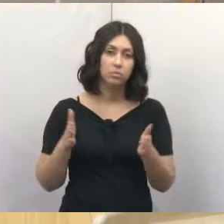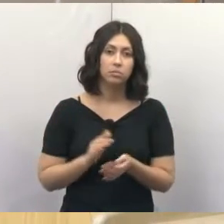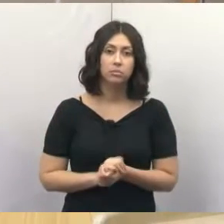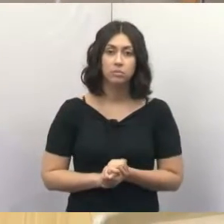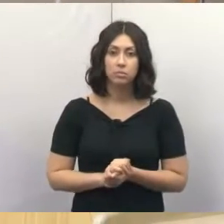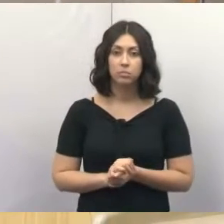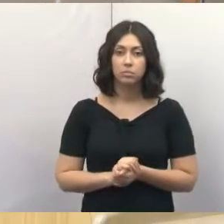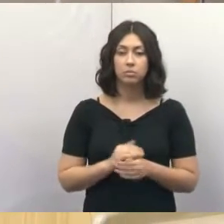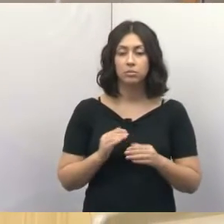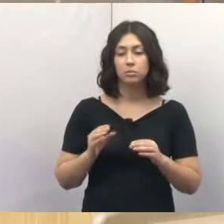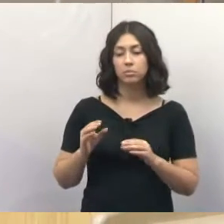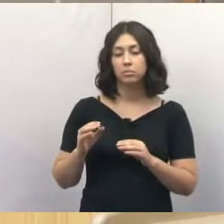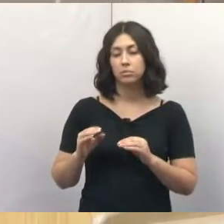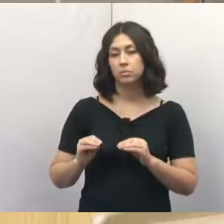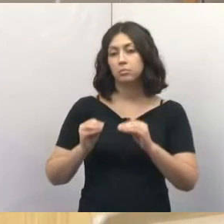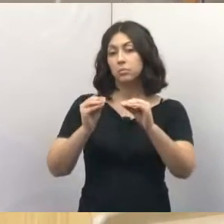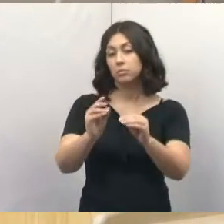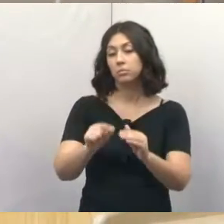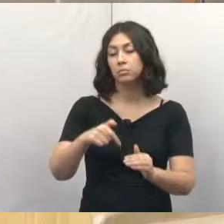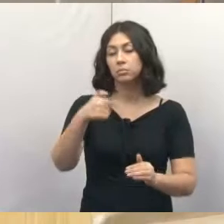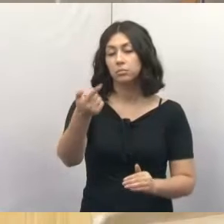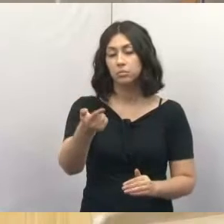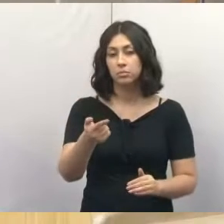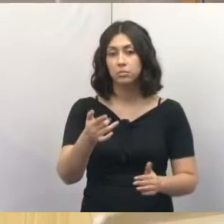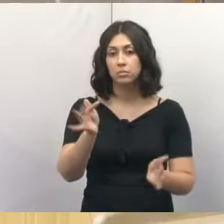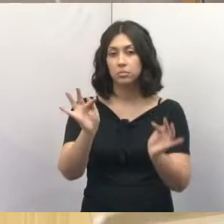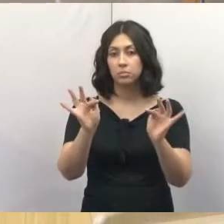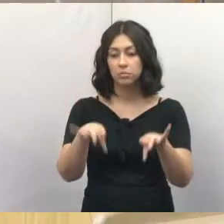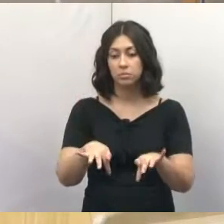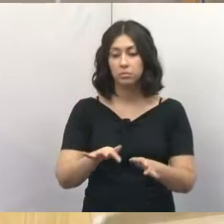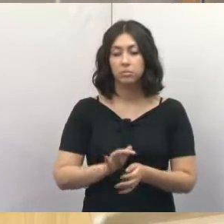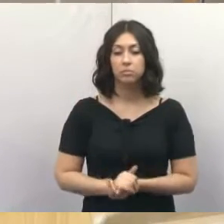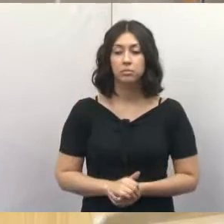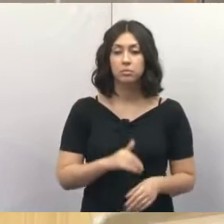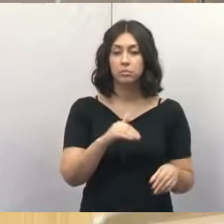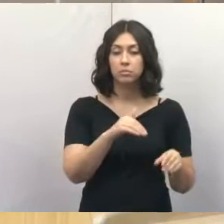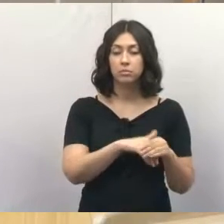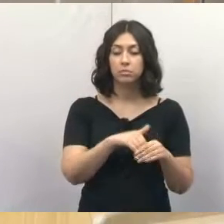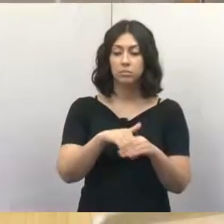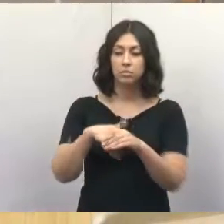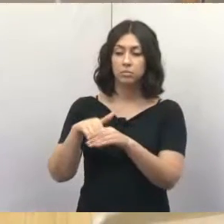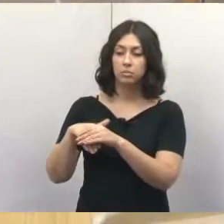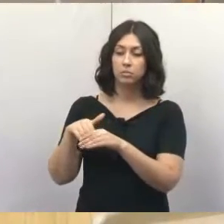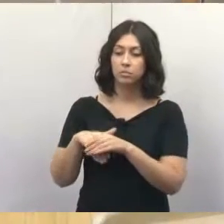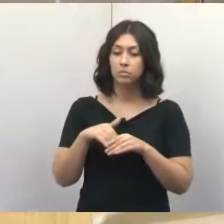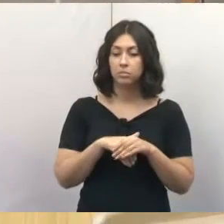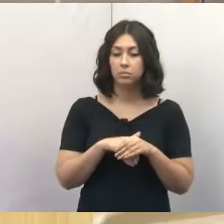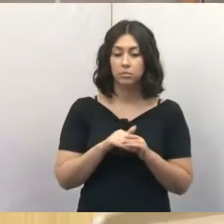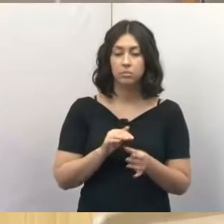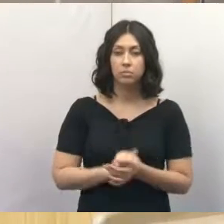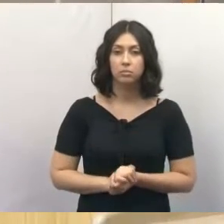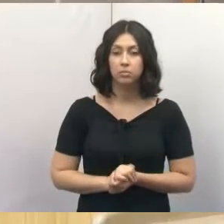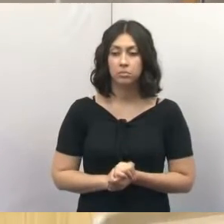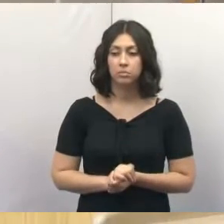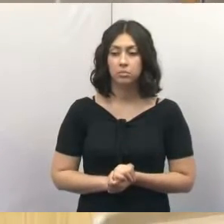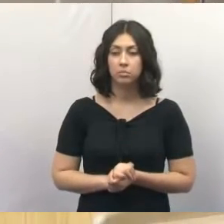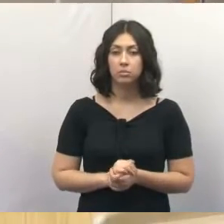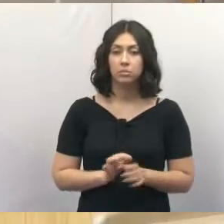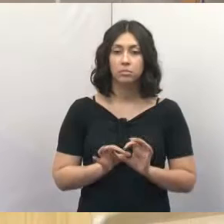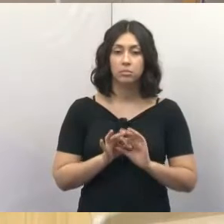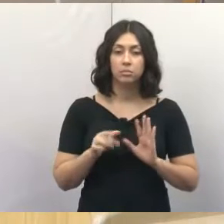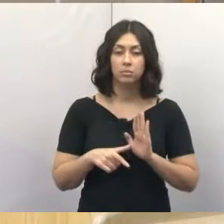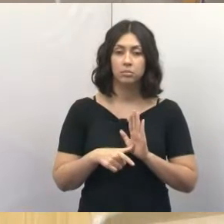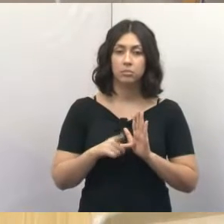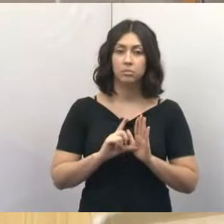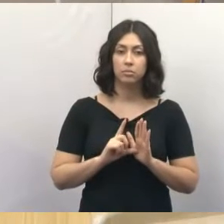do adiamento, seção 5 do encerramento, capítulo 3 da votação, seção 1, disposições preliminares,